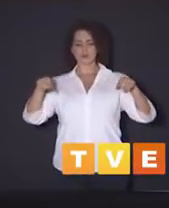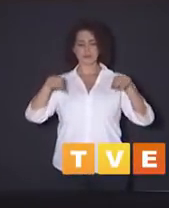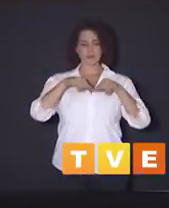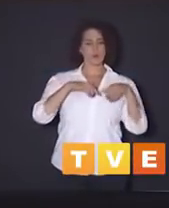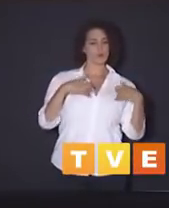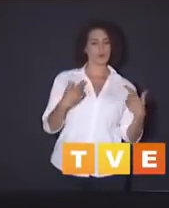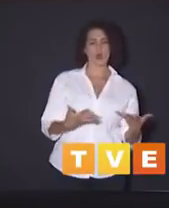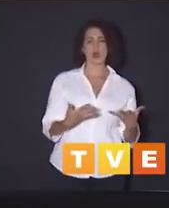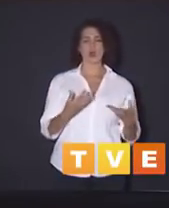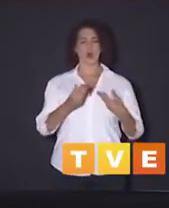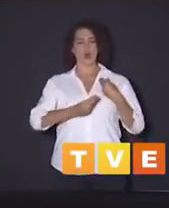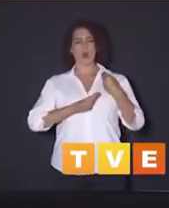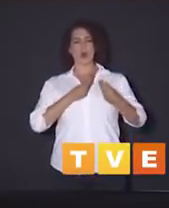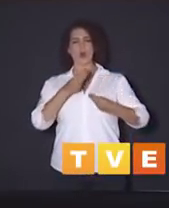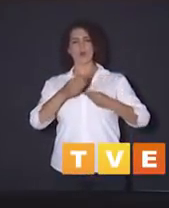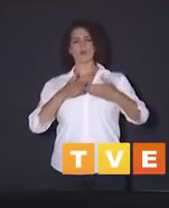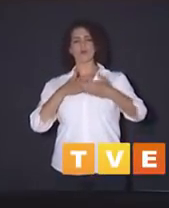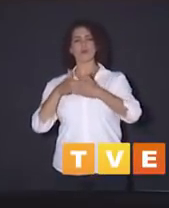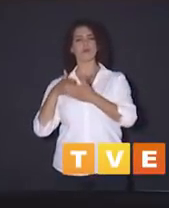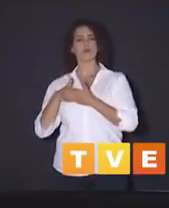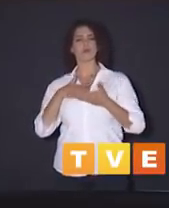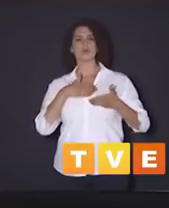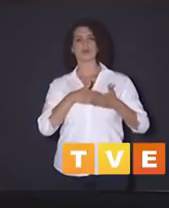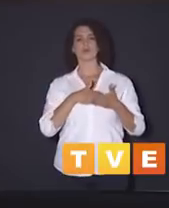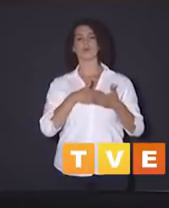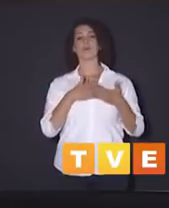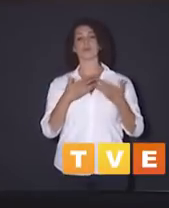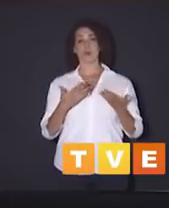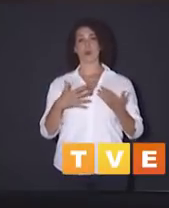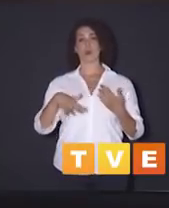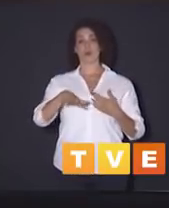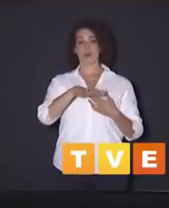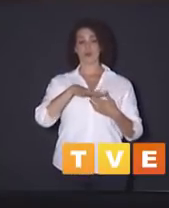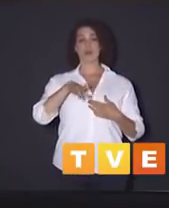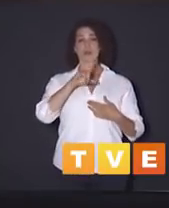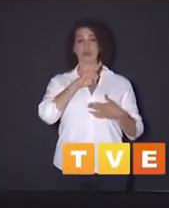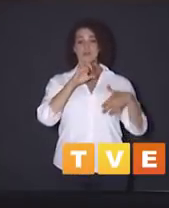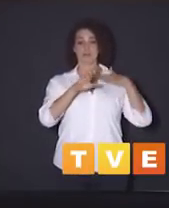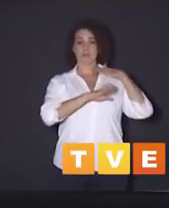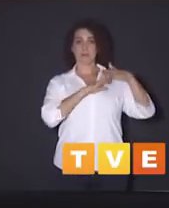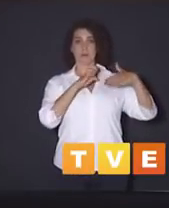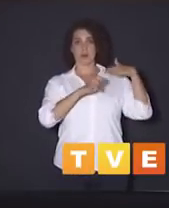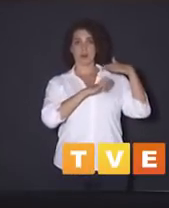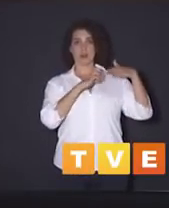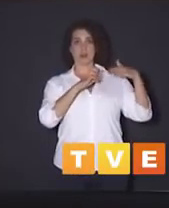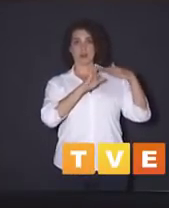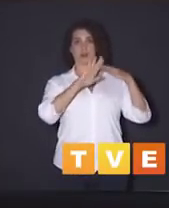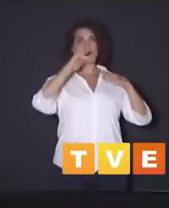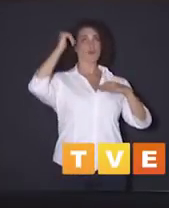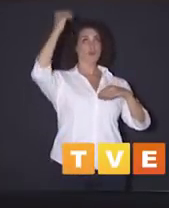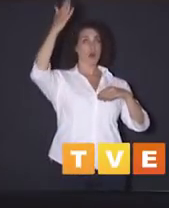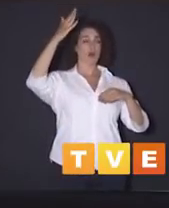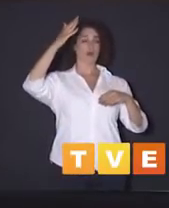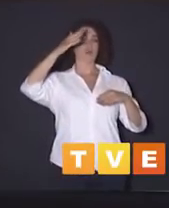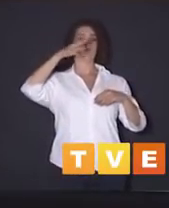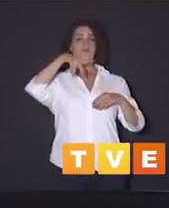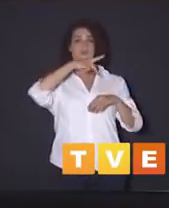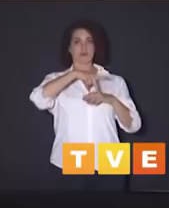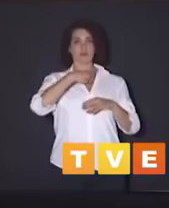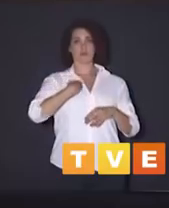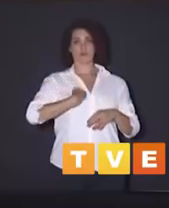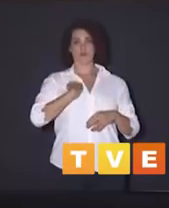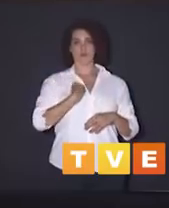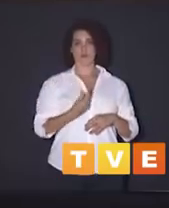fluxos território e completando tem multinacionais instaladas que